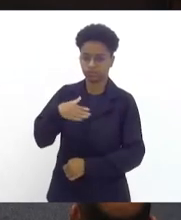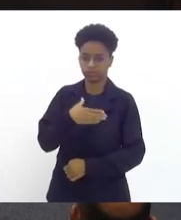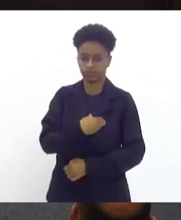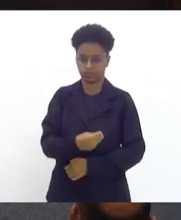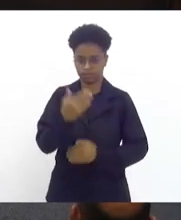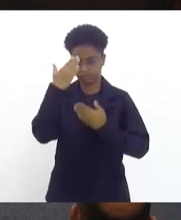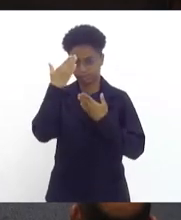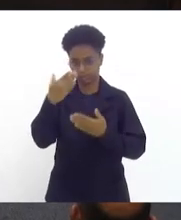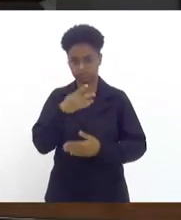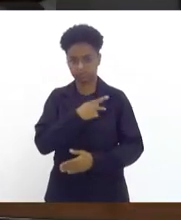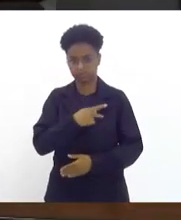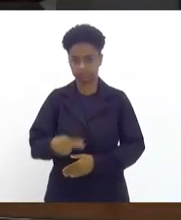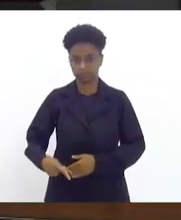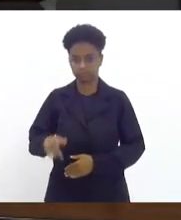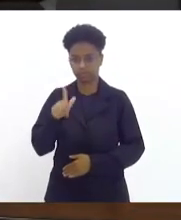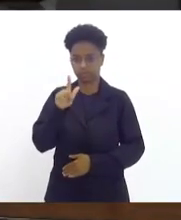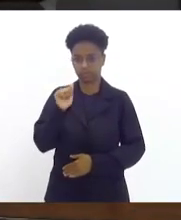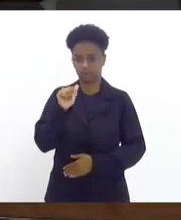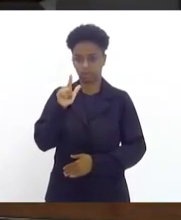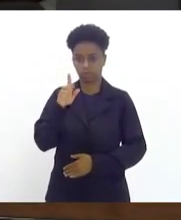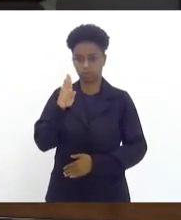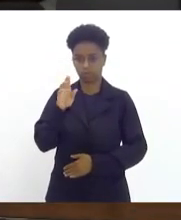Alberto agradeço